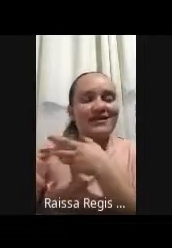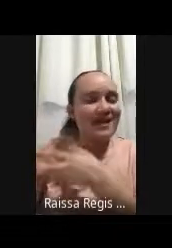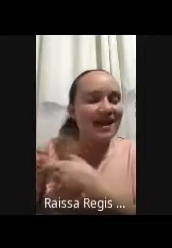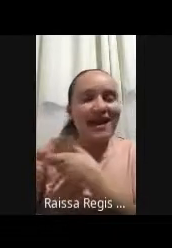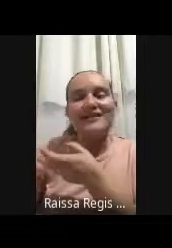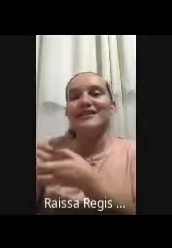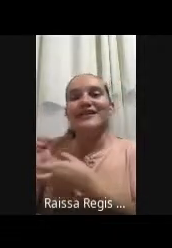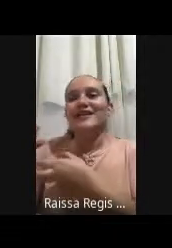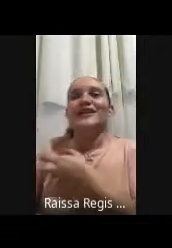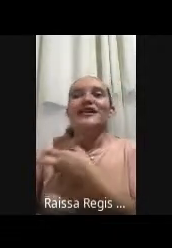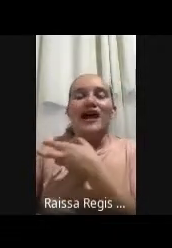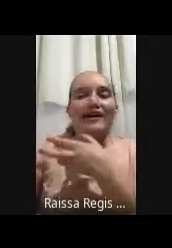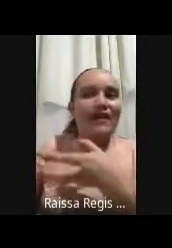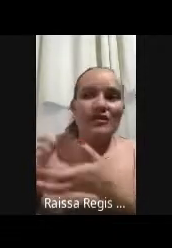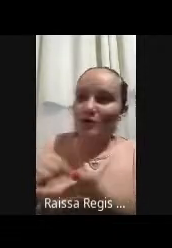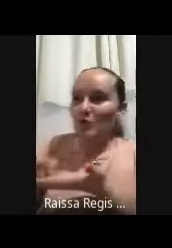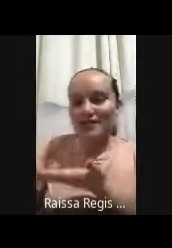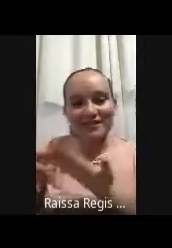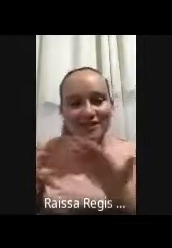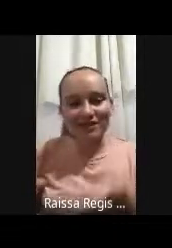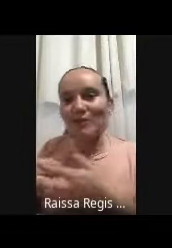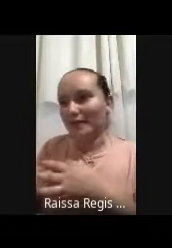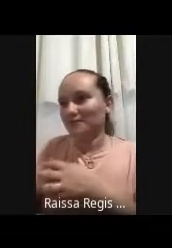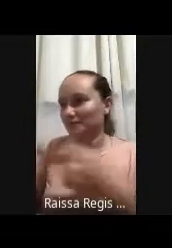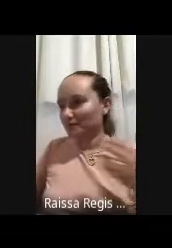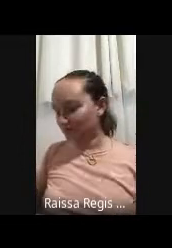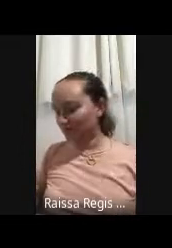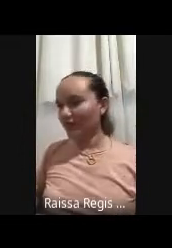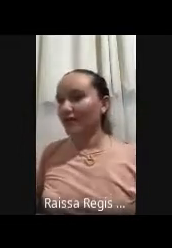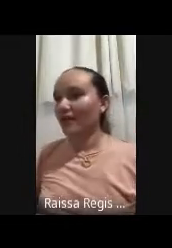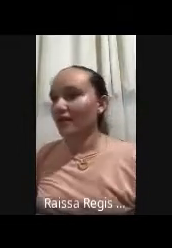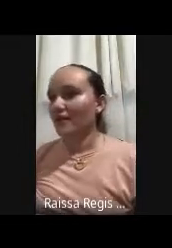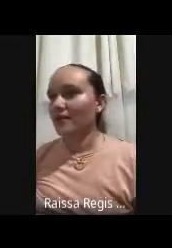a SL. Você pode começar a escrever também.